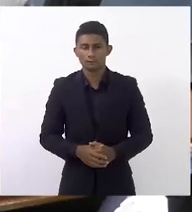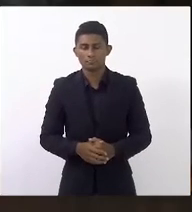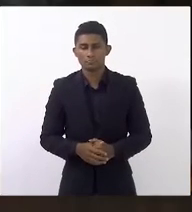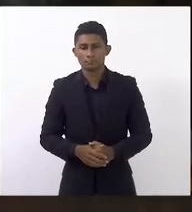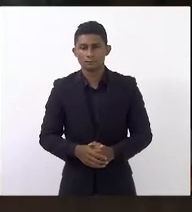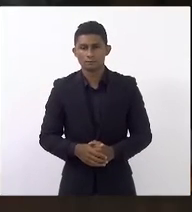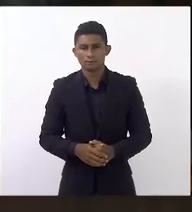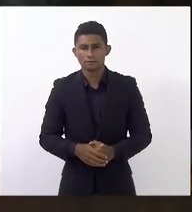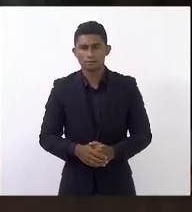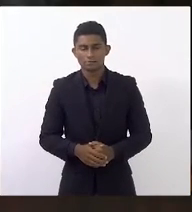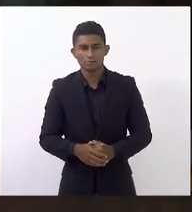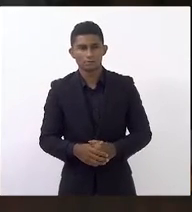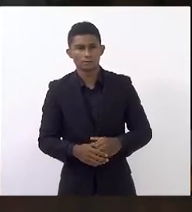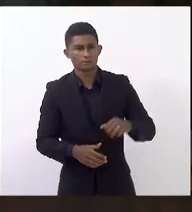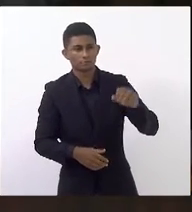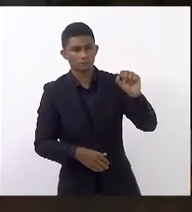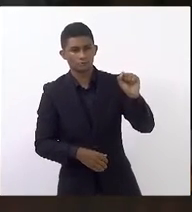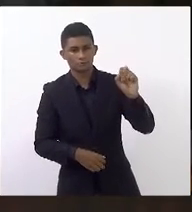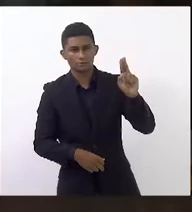Deputado Subtenente Bernardo.